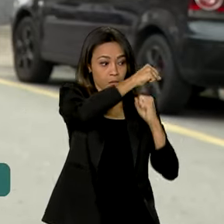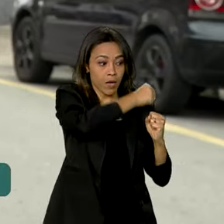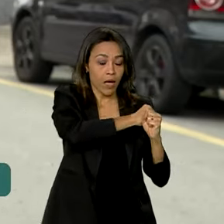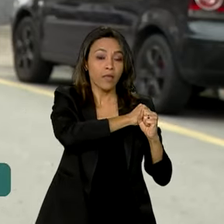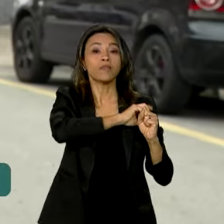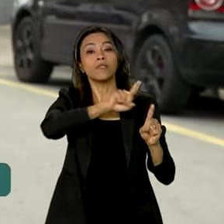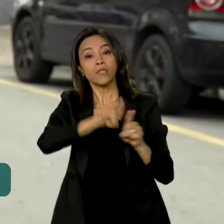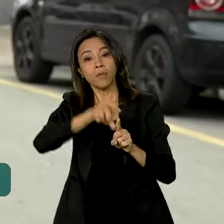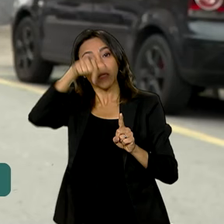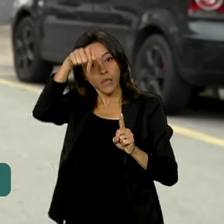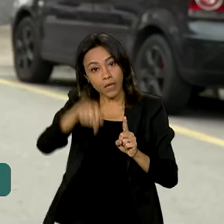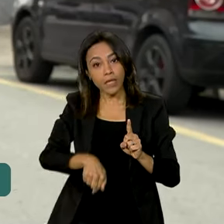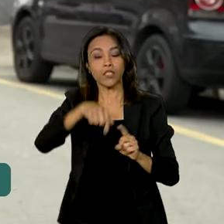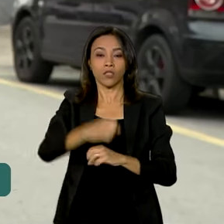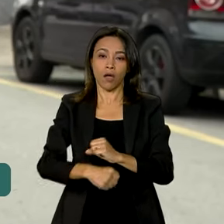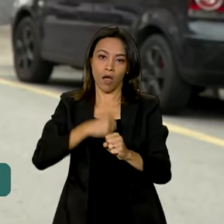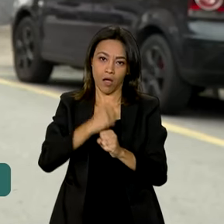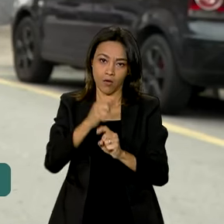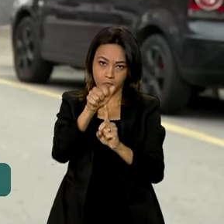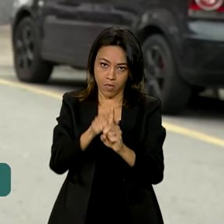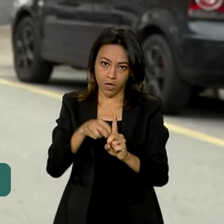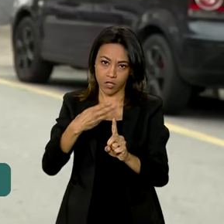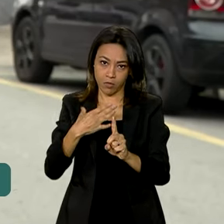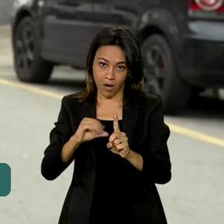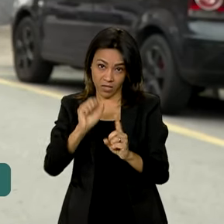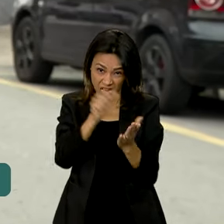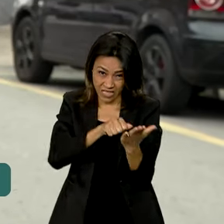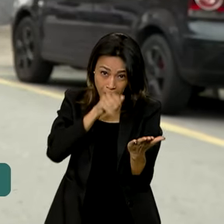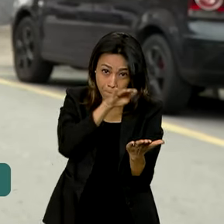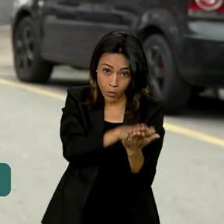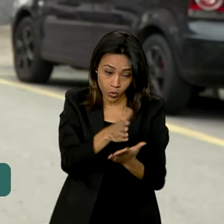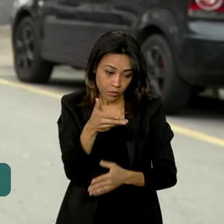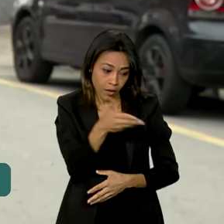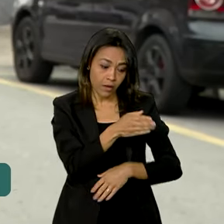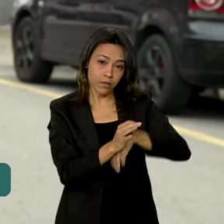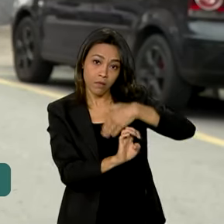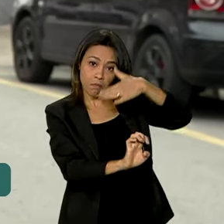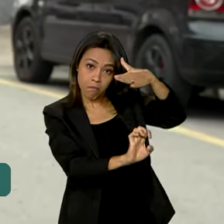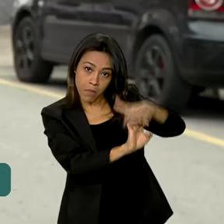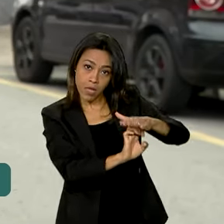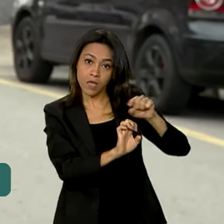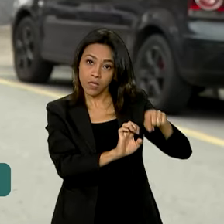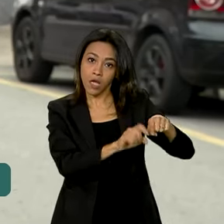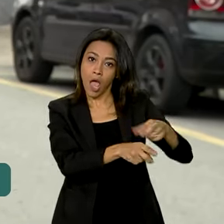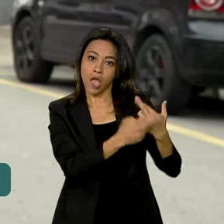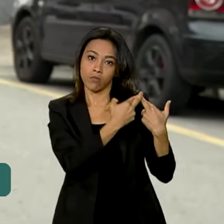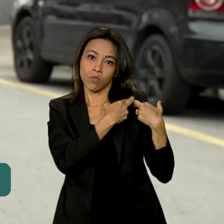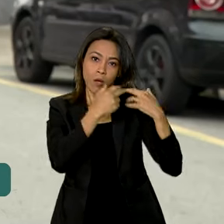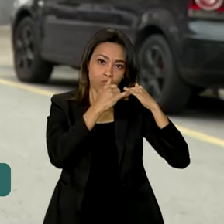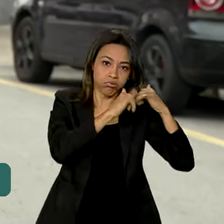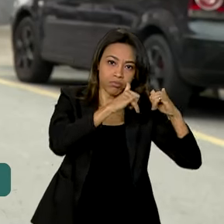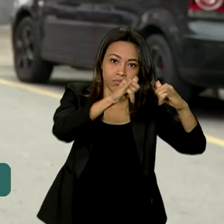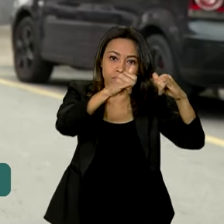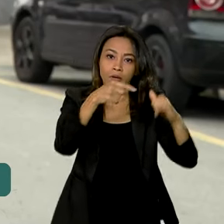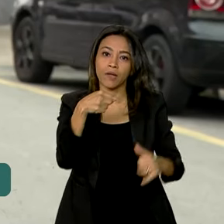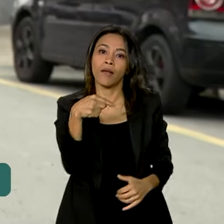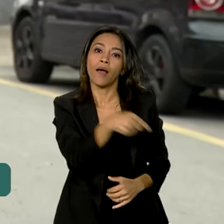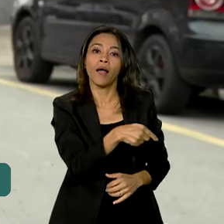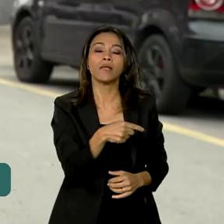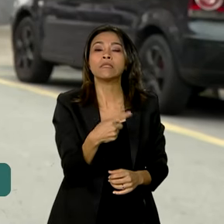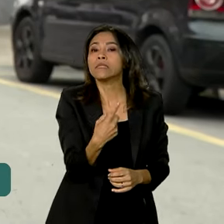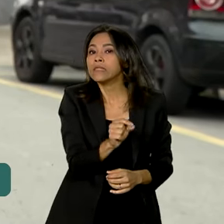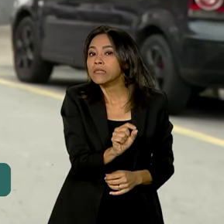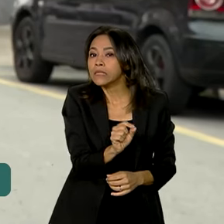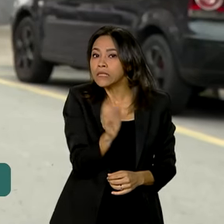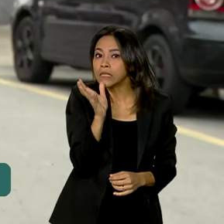março deste ano. E essa multa aplicada à Enel, a concessionária de energia de São Paulo, se refere também à